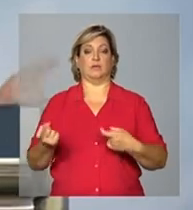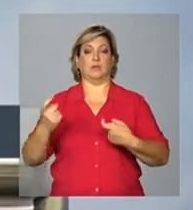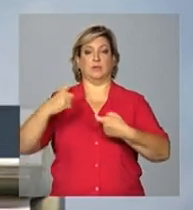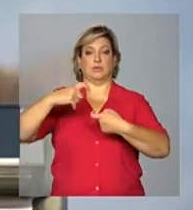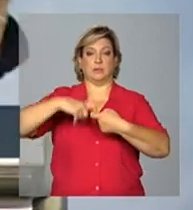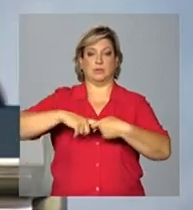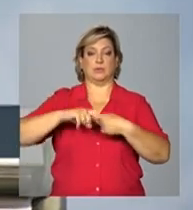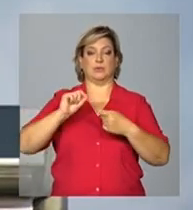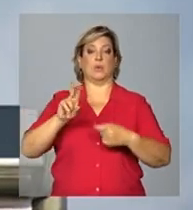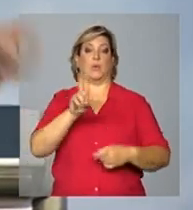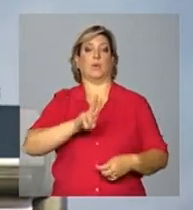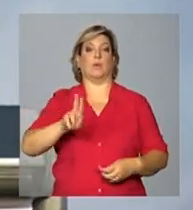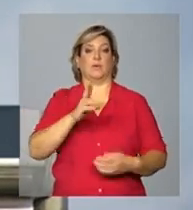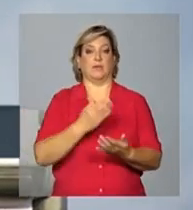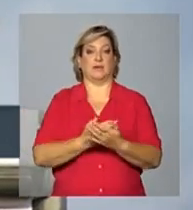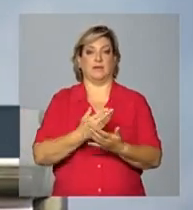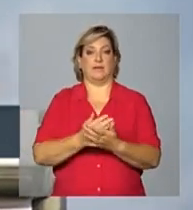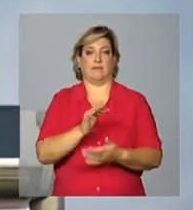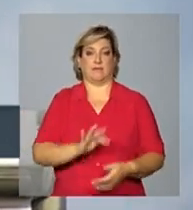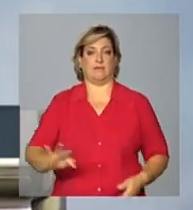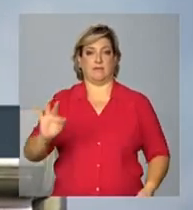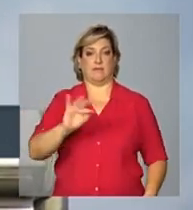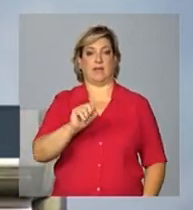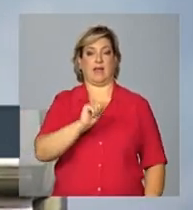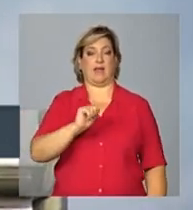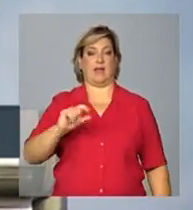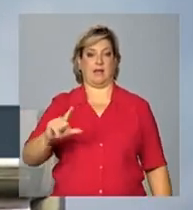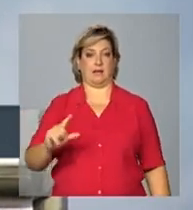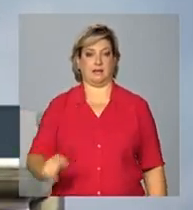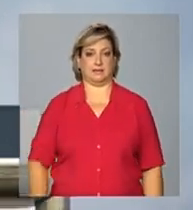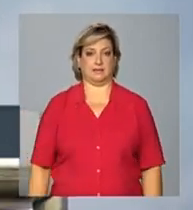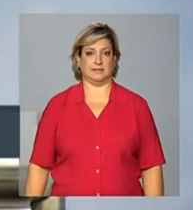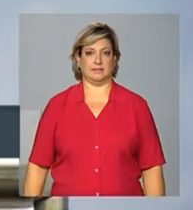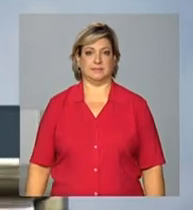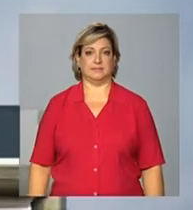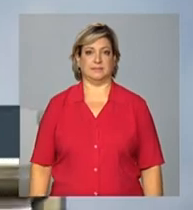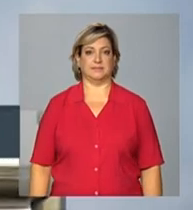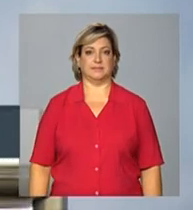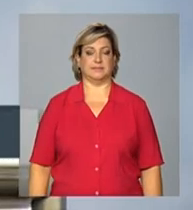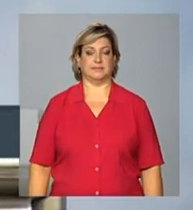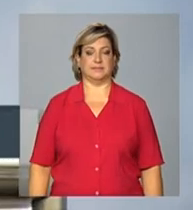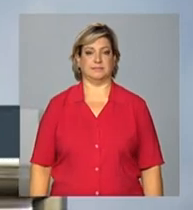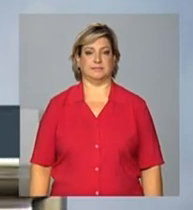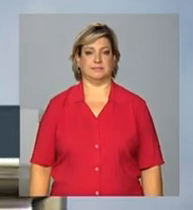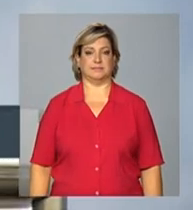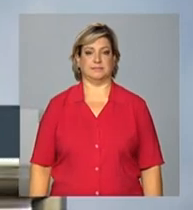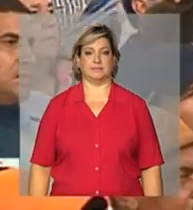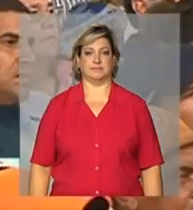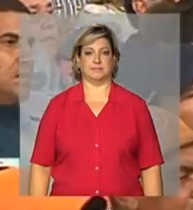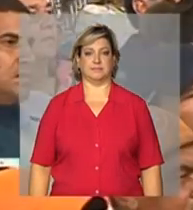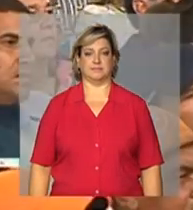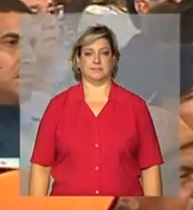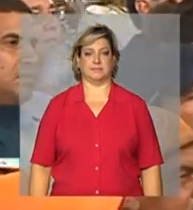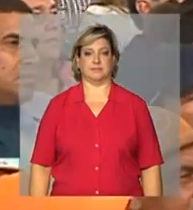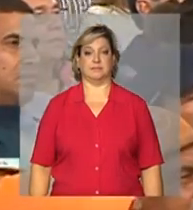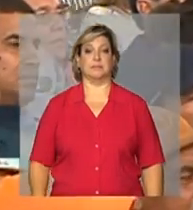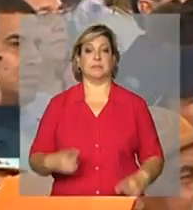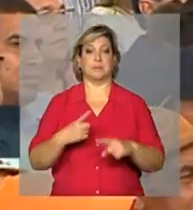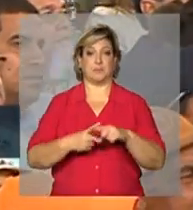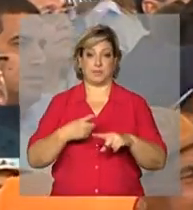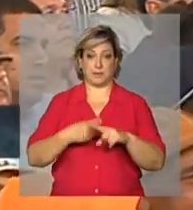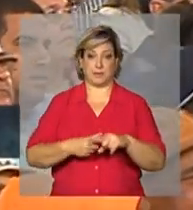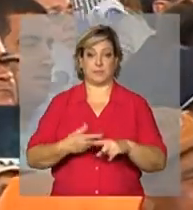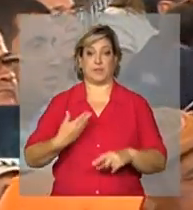da Universidade Federal de Alagoas. Porque a